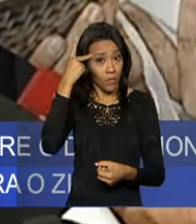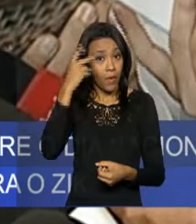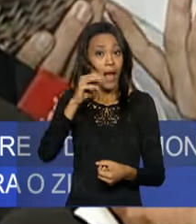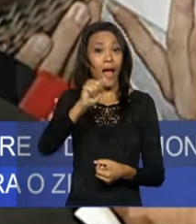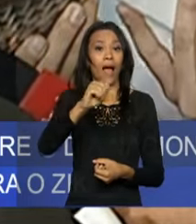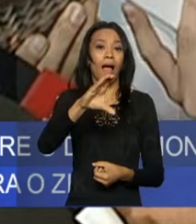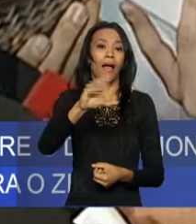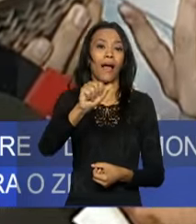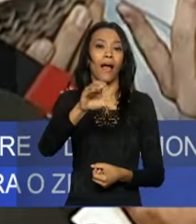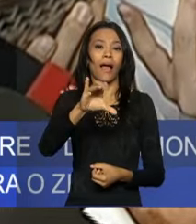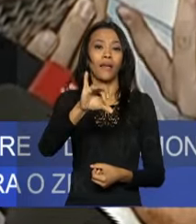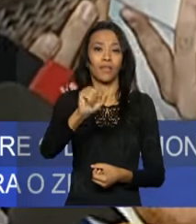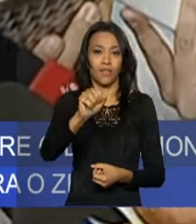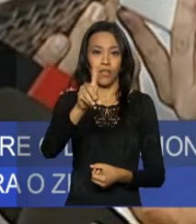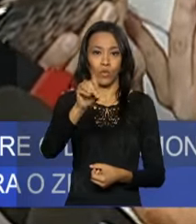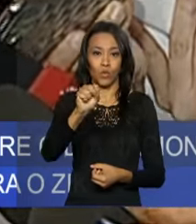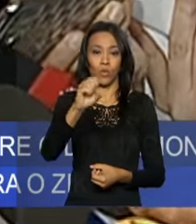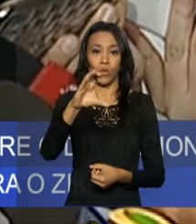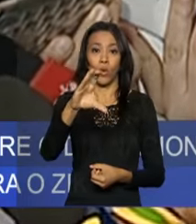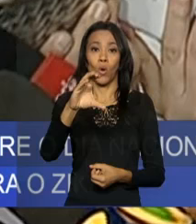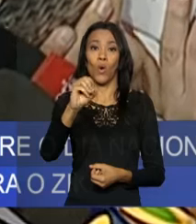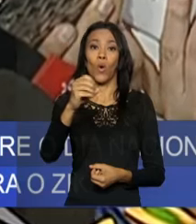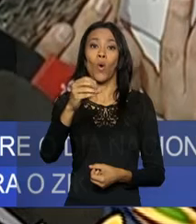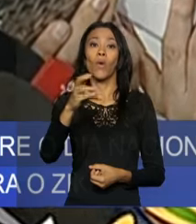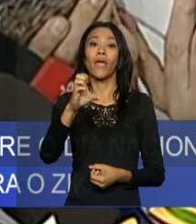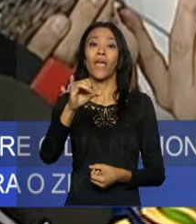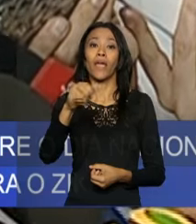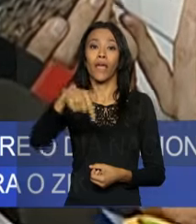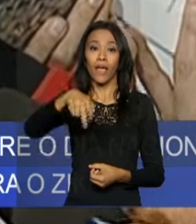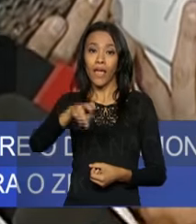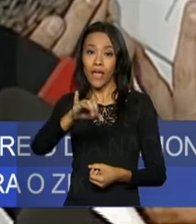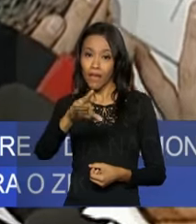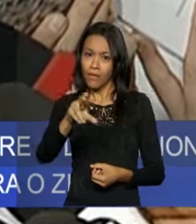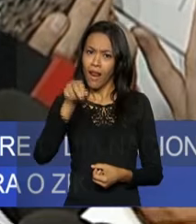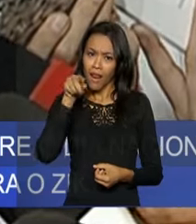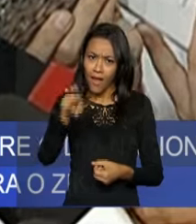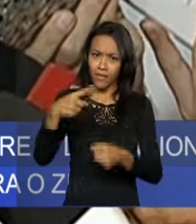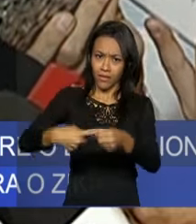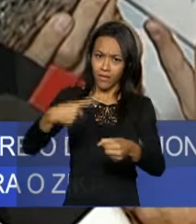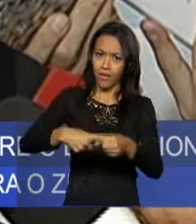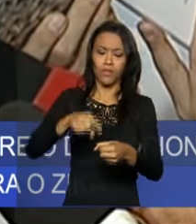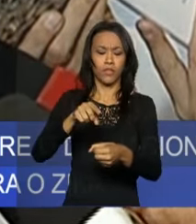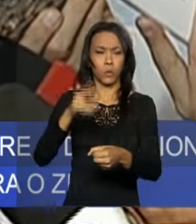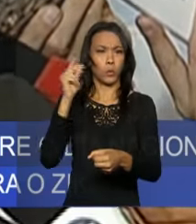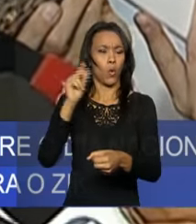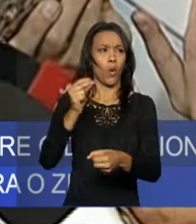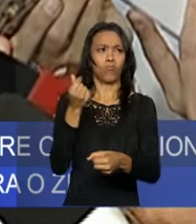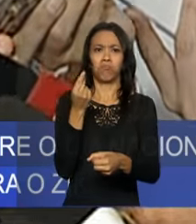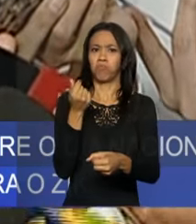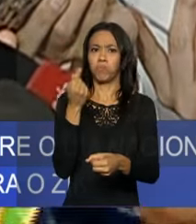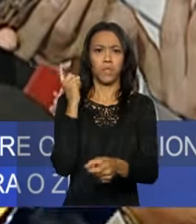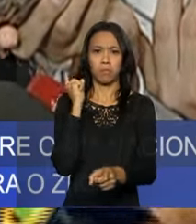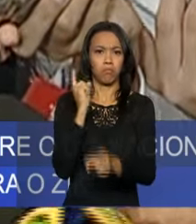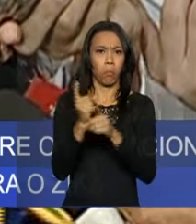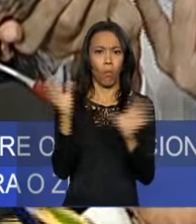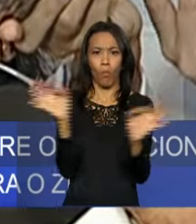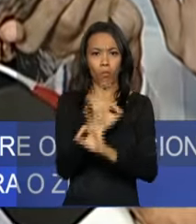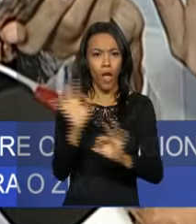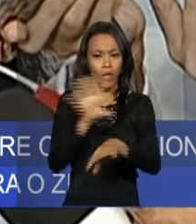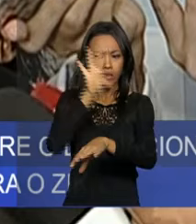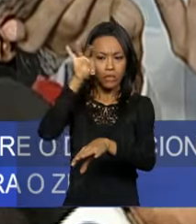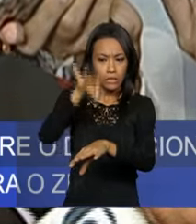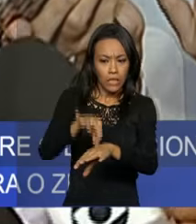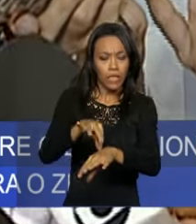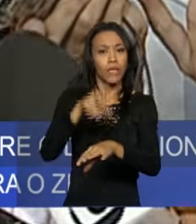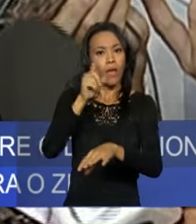que há vários anos não tem caso de dengue. É um exemplo típico de uma cidade que o poder público se associou com